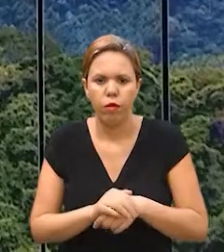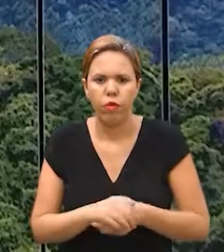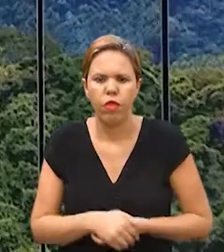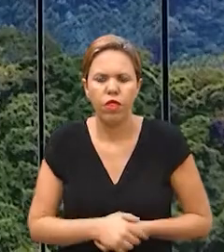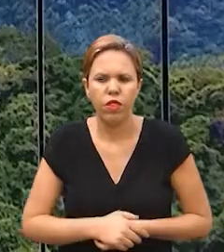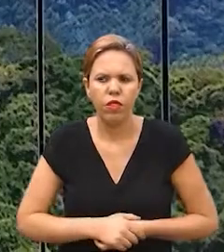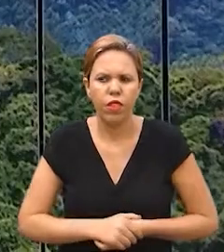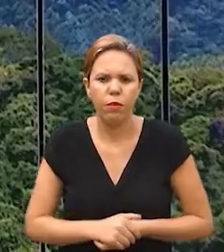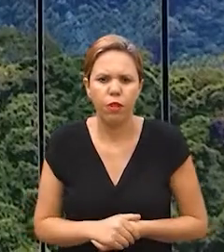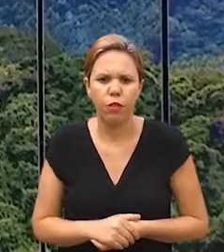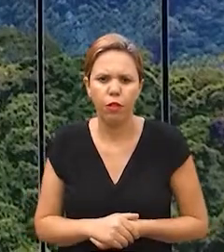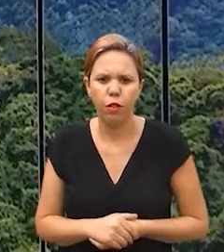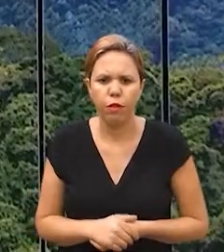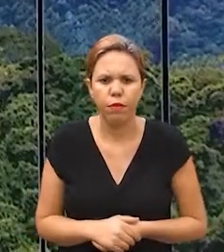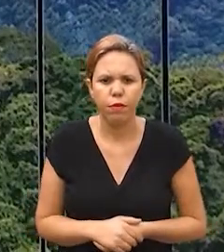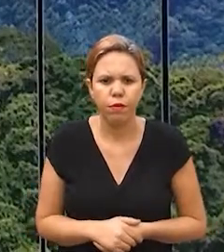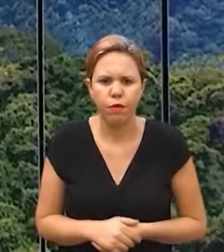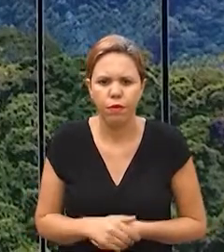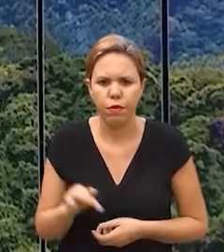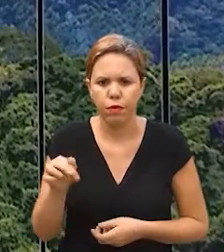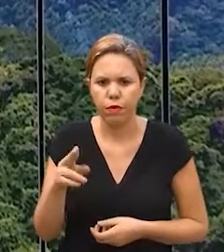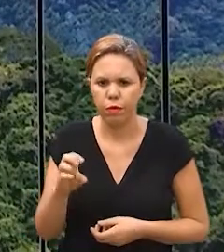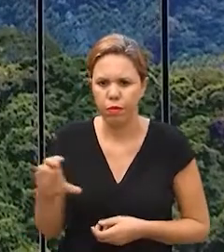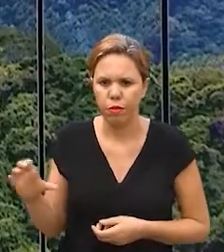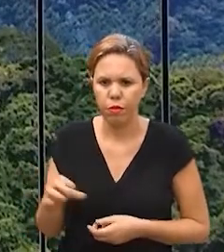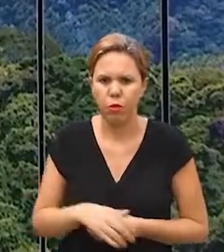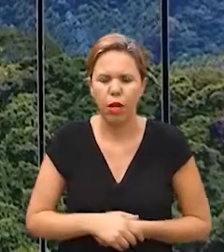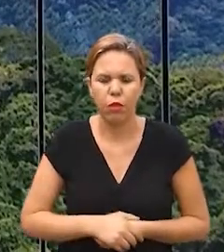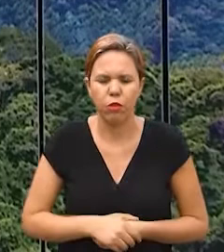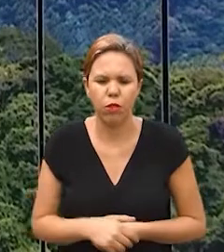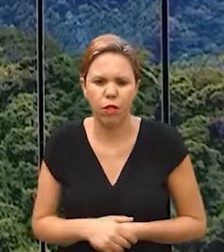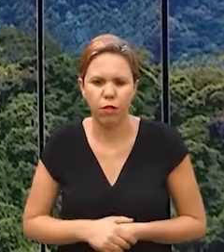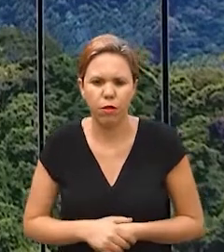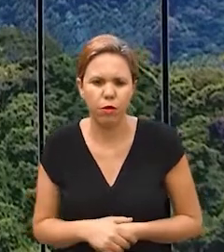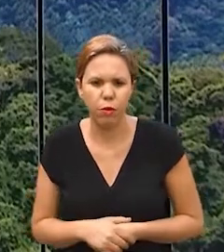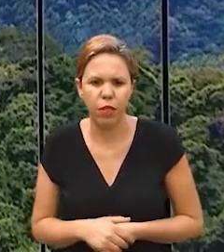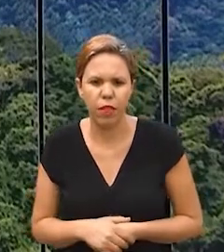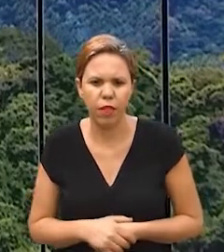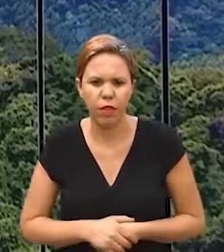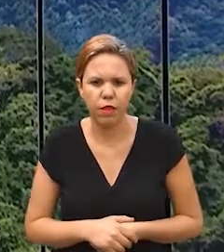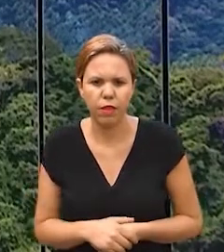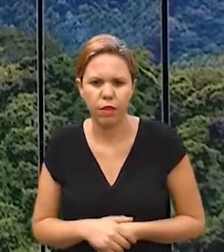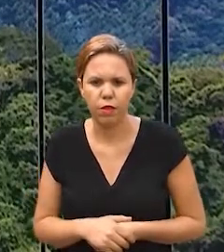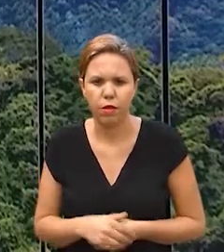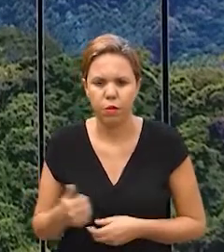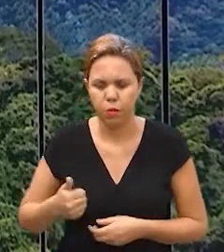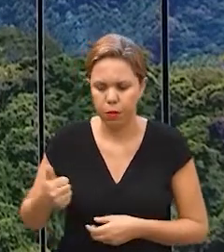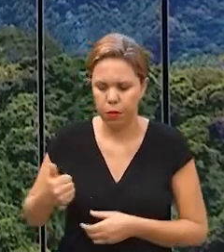multisserialidade, né? Na FUMEC, por exemplo, você tem o primeiro ciclo, que são